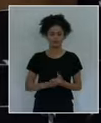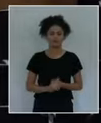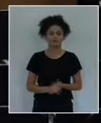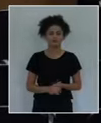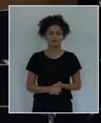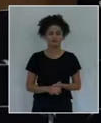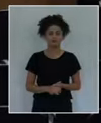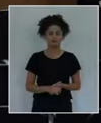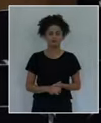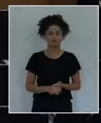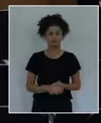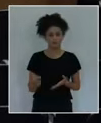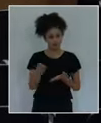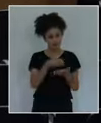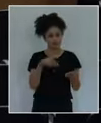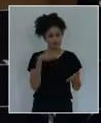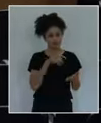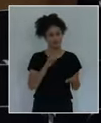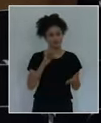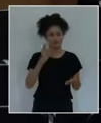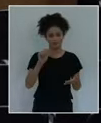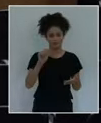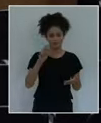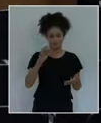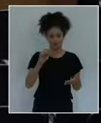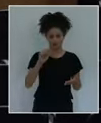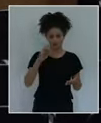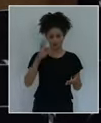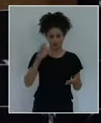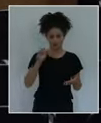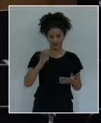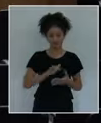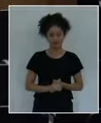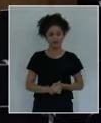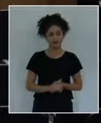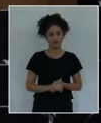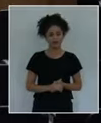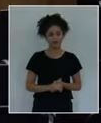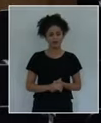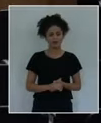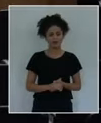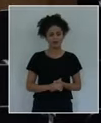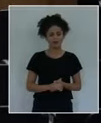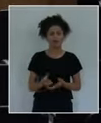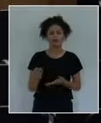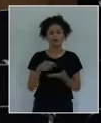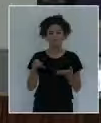Tá? Aqui. Aqui também tem mais alguma correção?